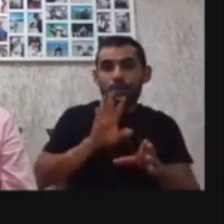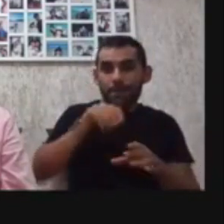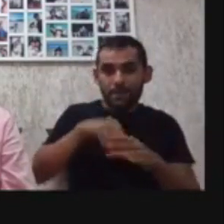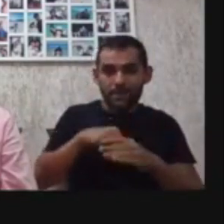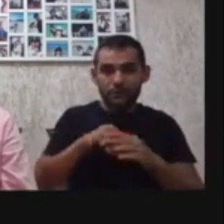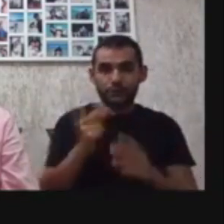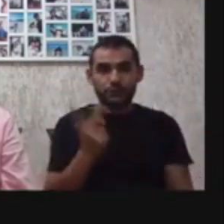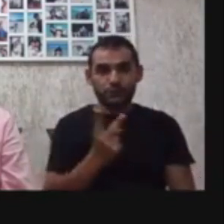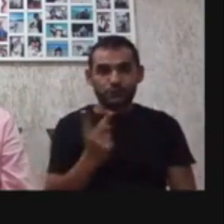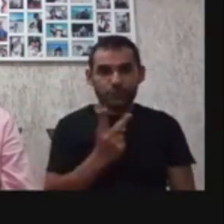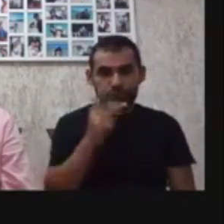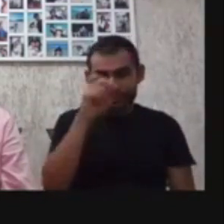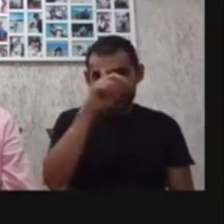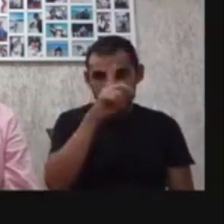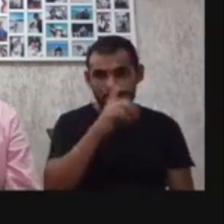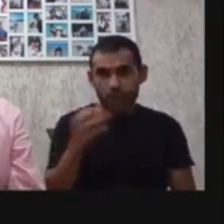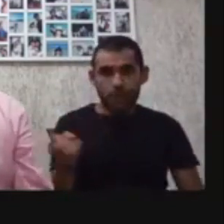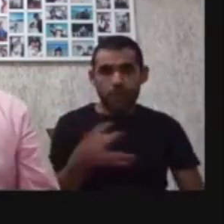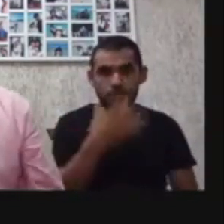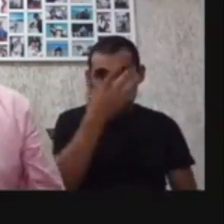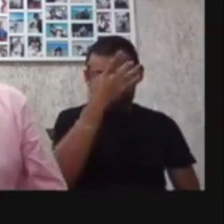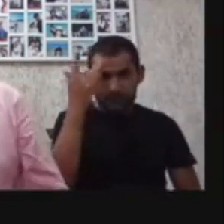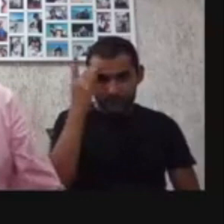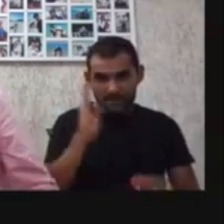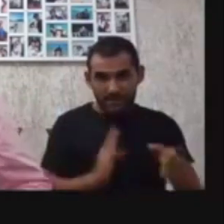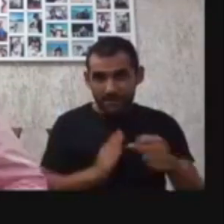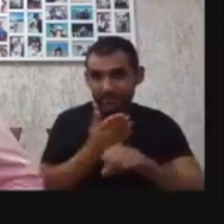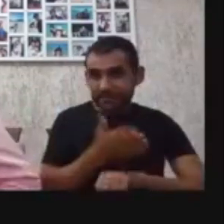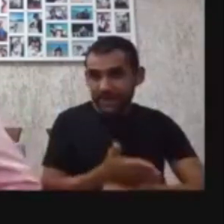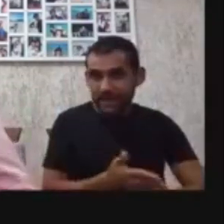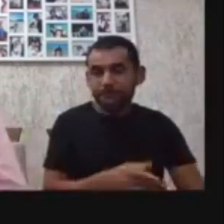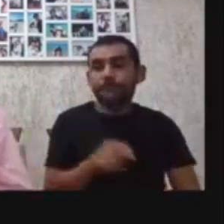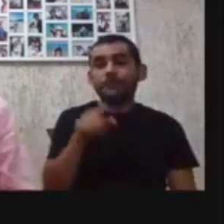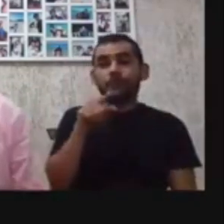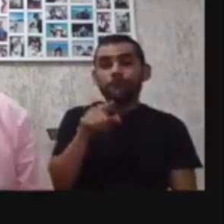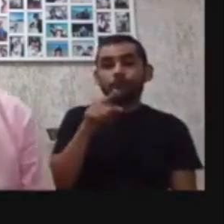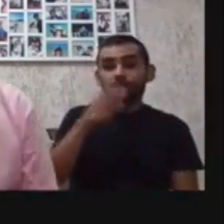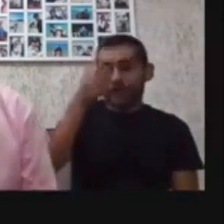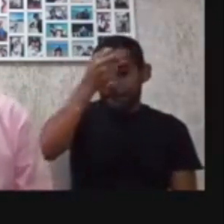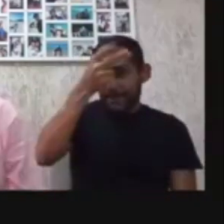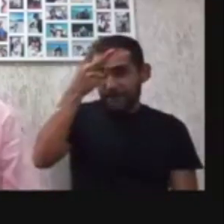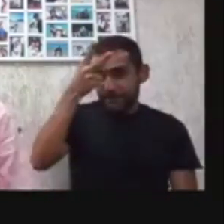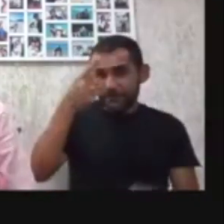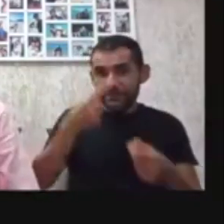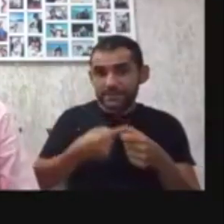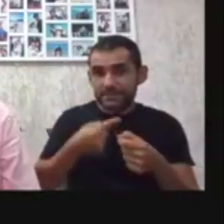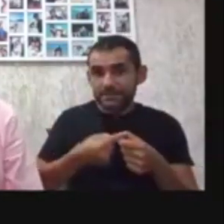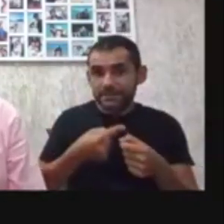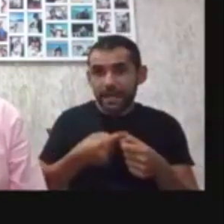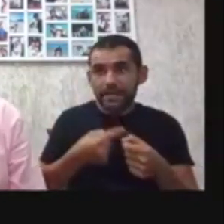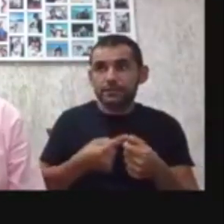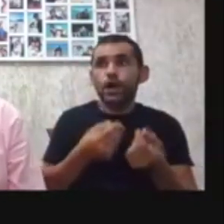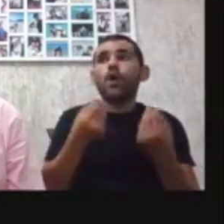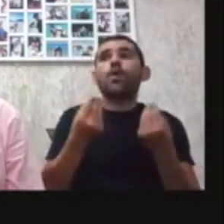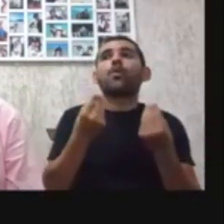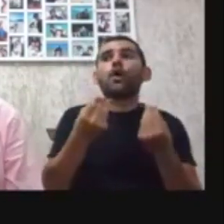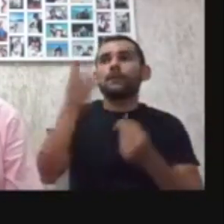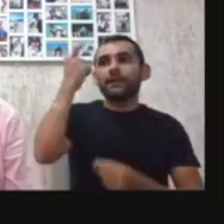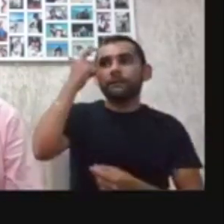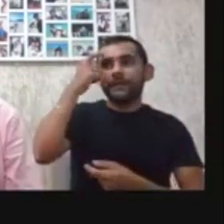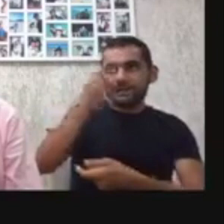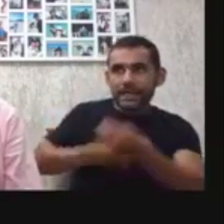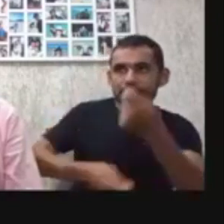deixam aí novas pessoas entrarem. Como é que o senhor, como prefeito da cidade, como é que o senhor pensa em administrar essas